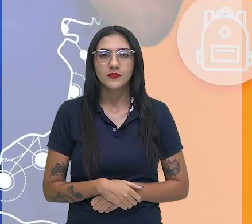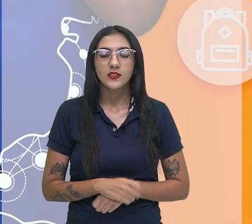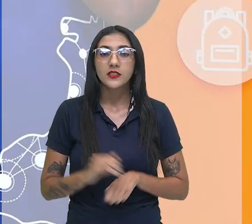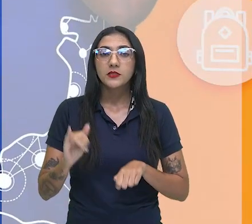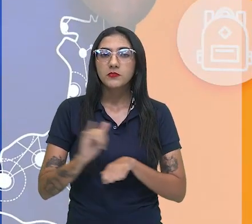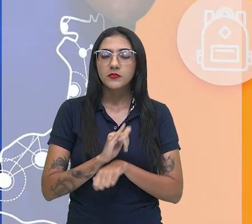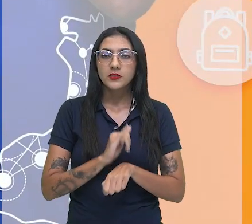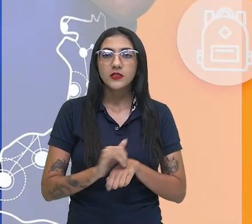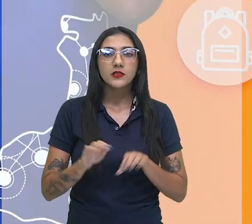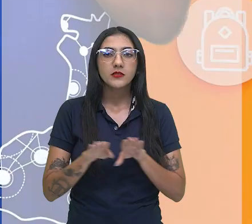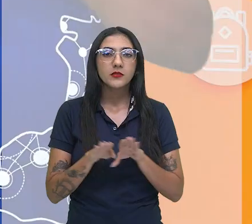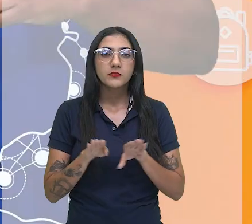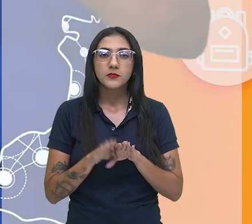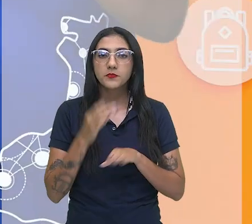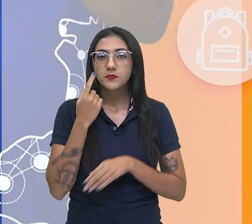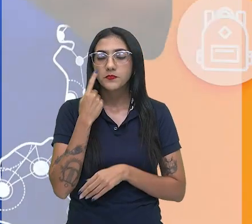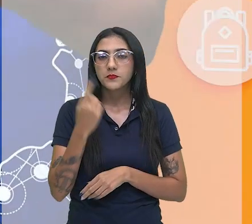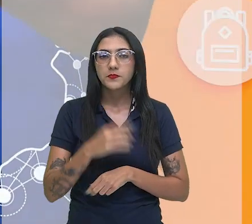mobilização, né?